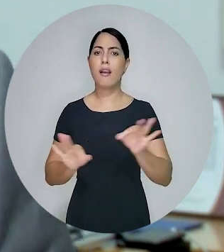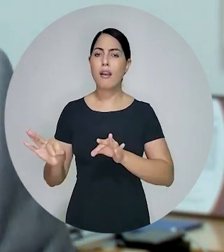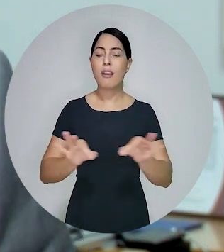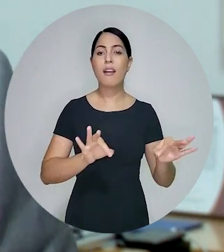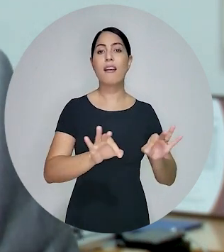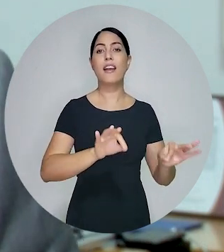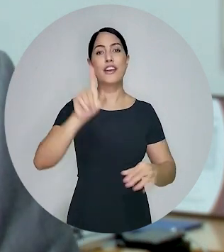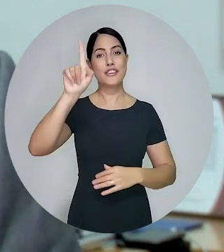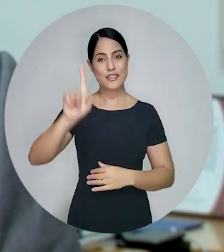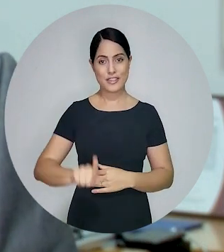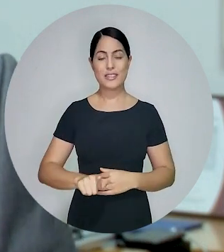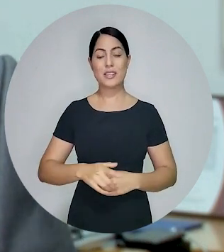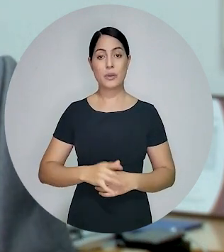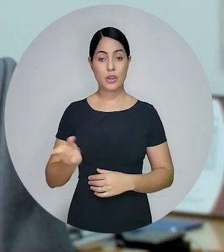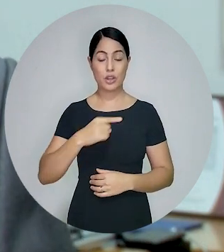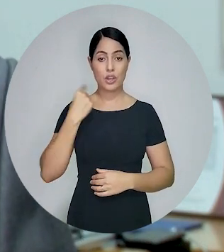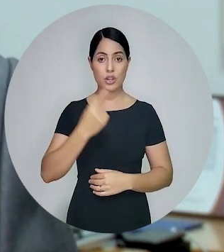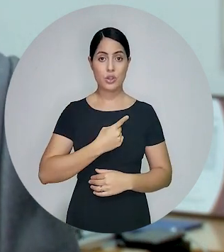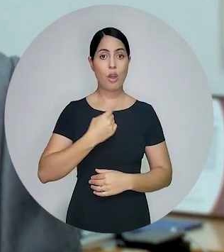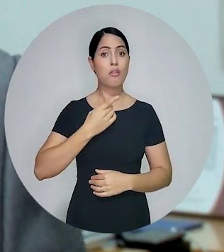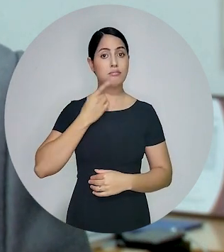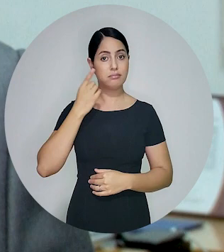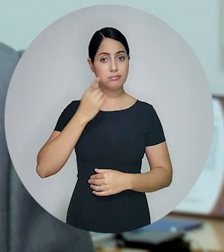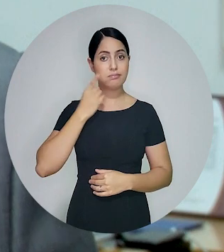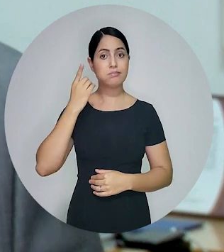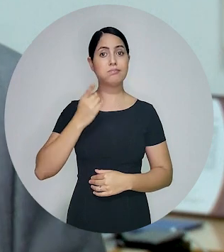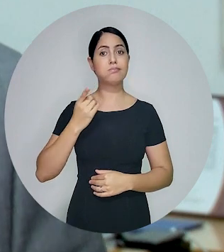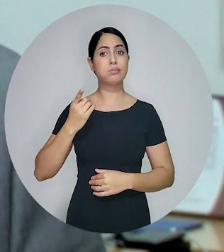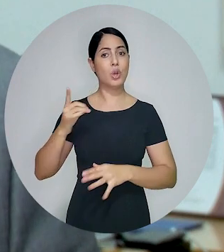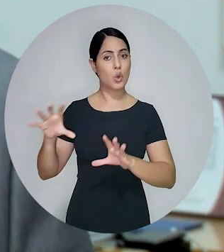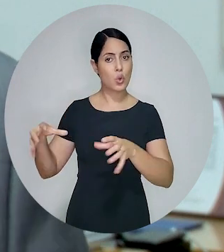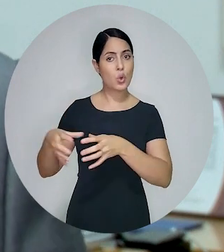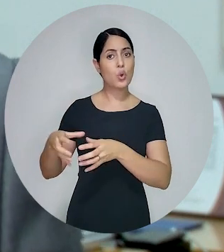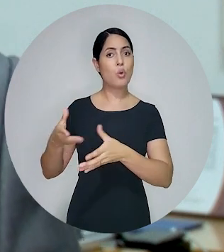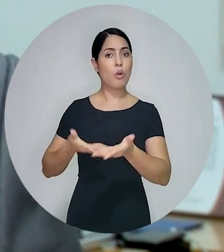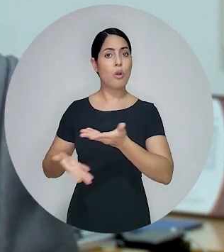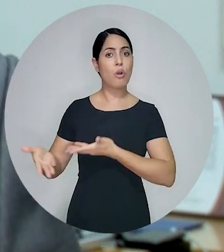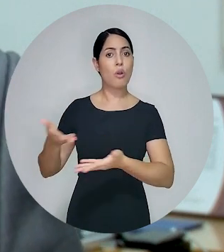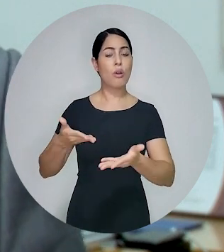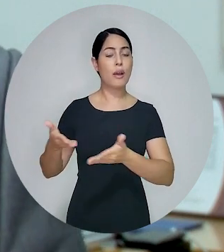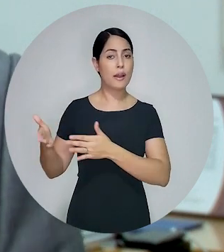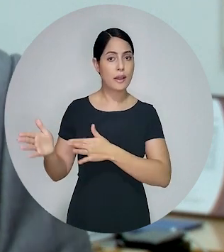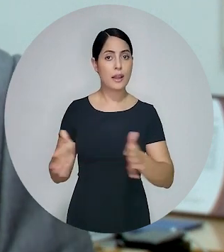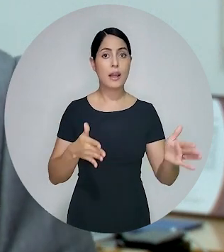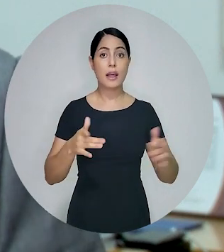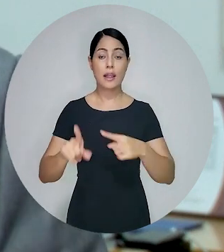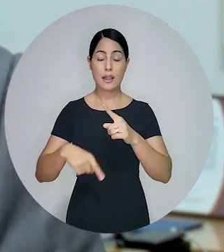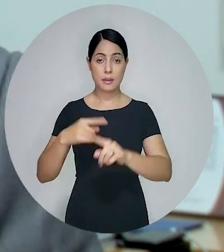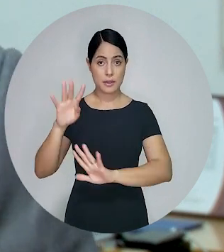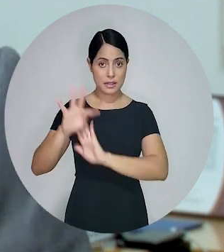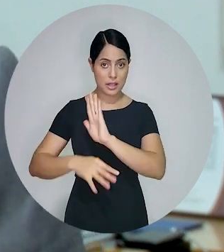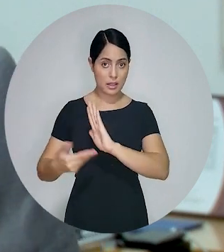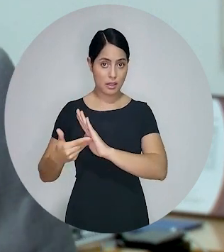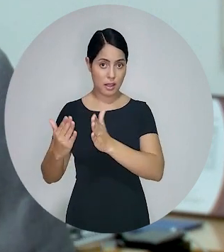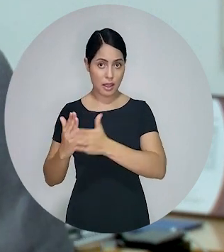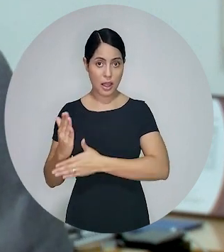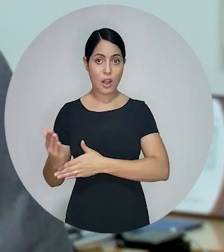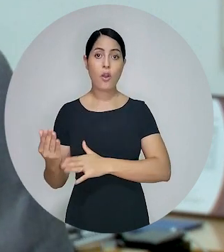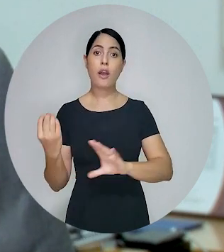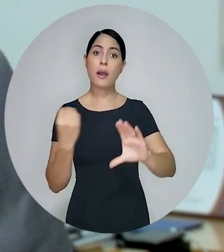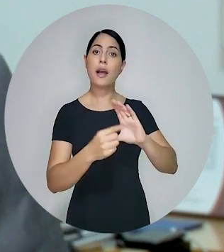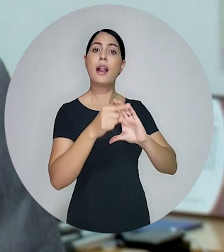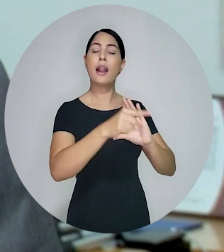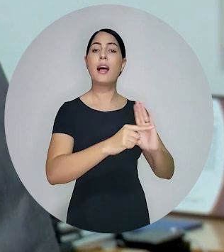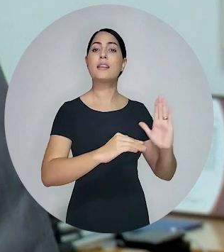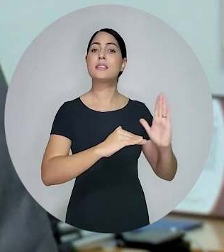gestões com todos os deputados que pudemos ao longo desse processo. Temos hoje um texto que seguirá ao Senado